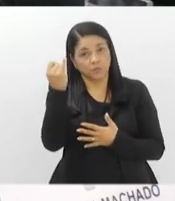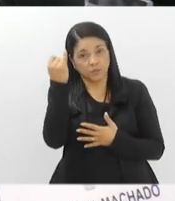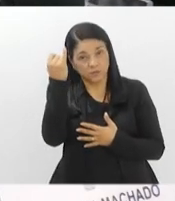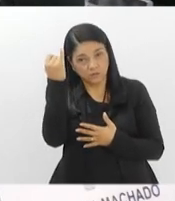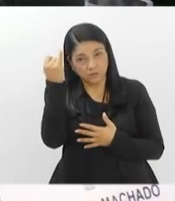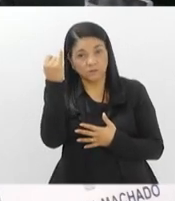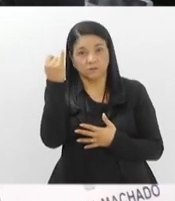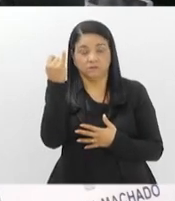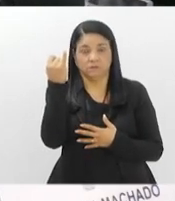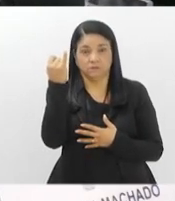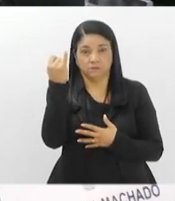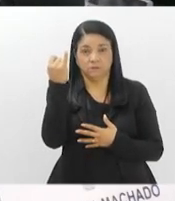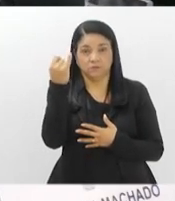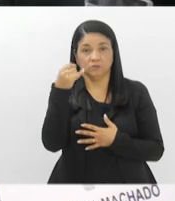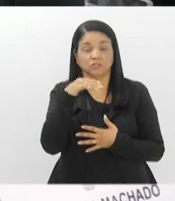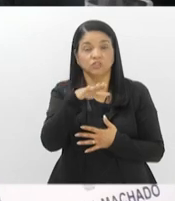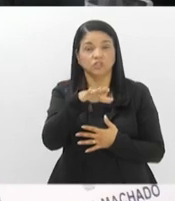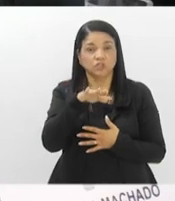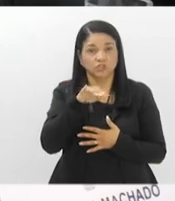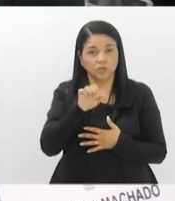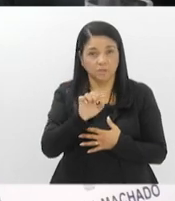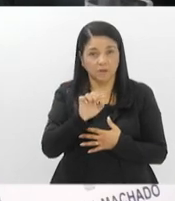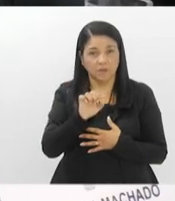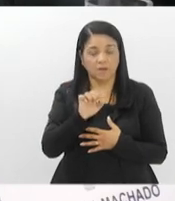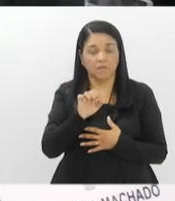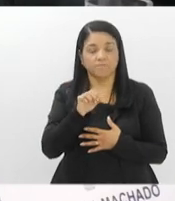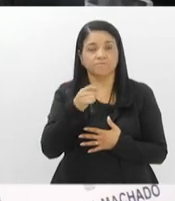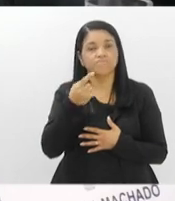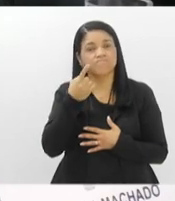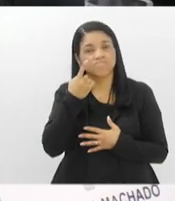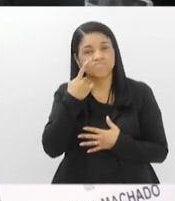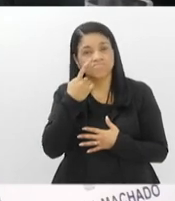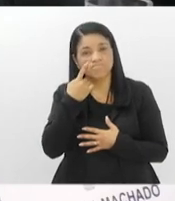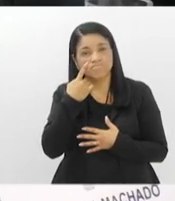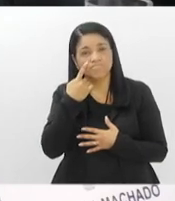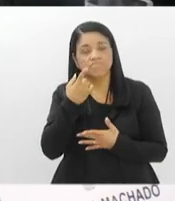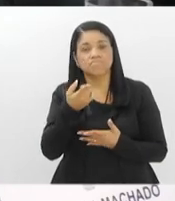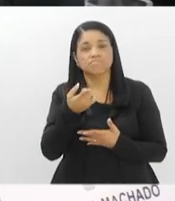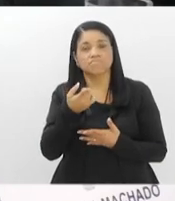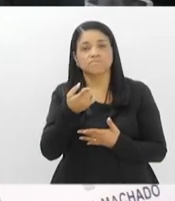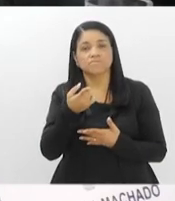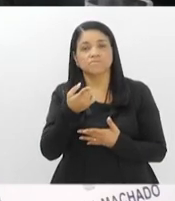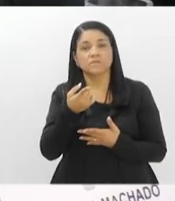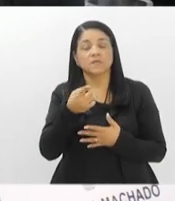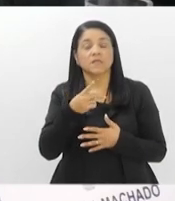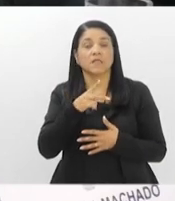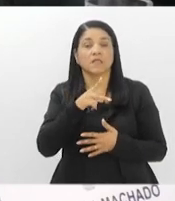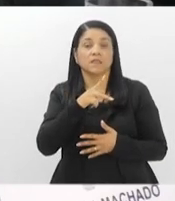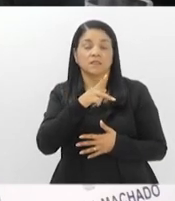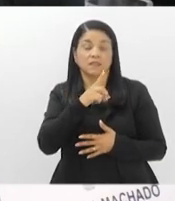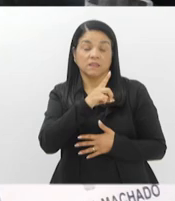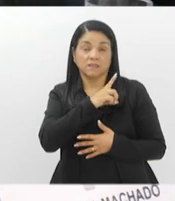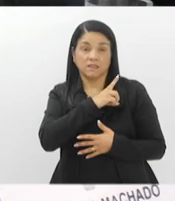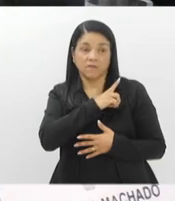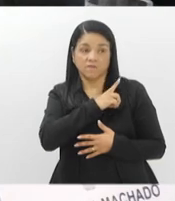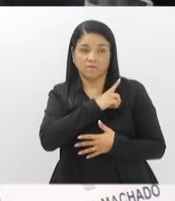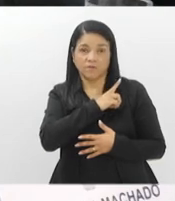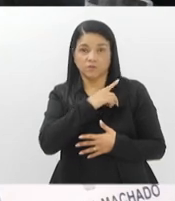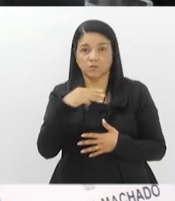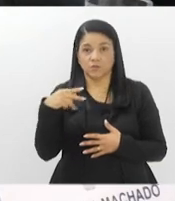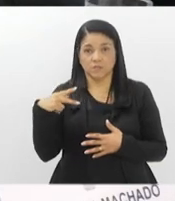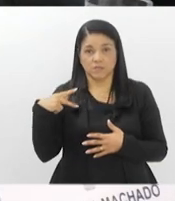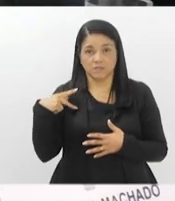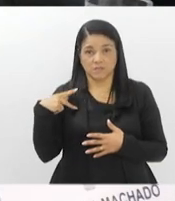importância de chamarmos de vermos essa questão das defensorias